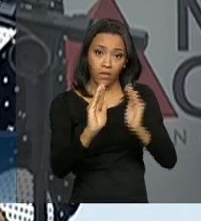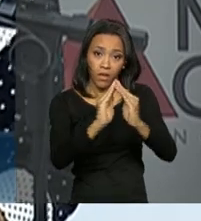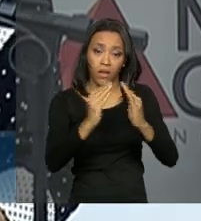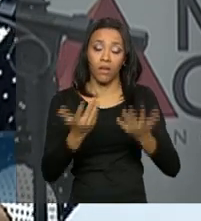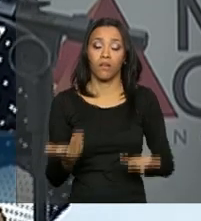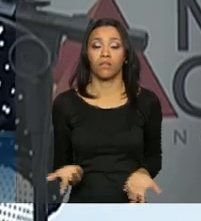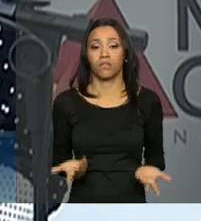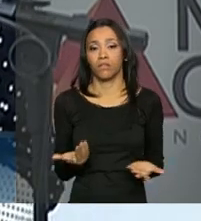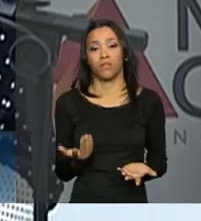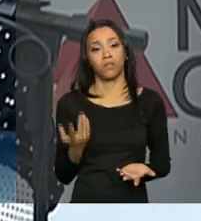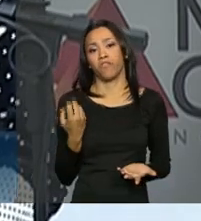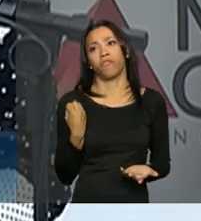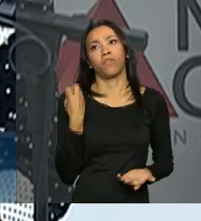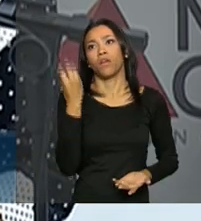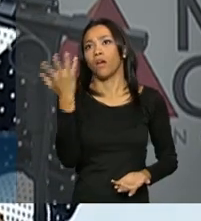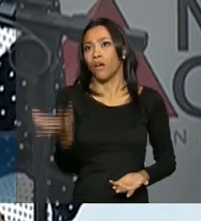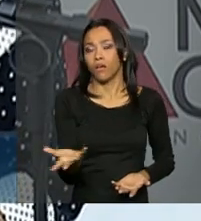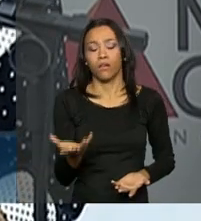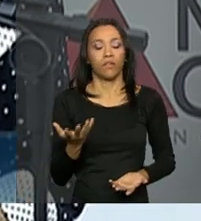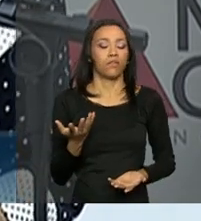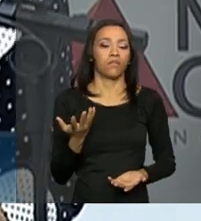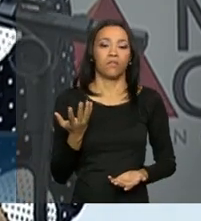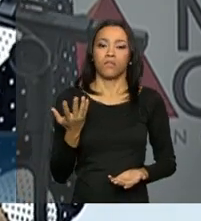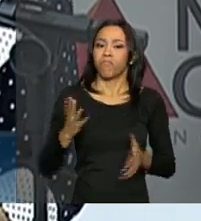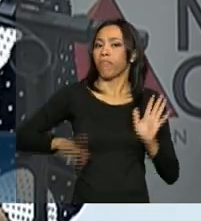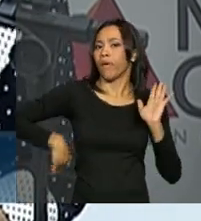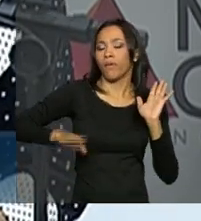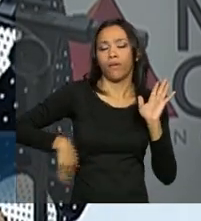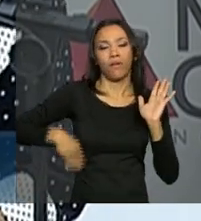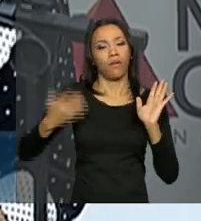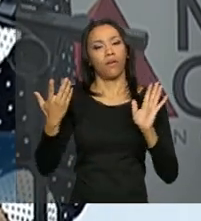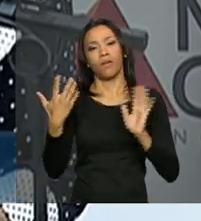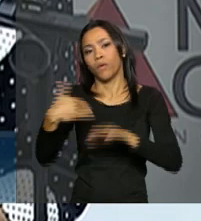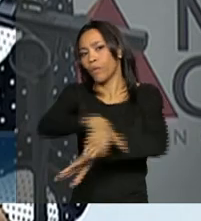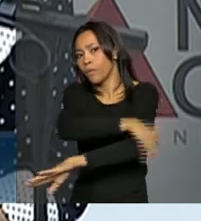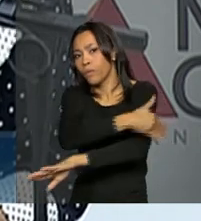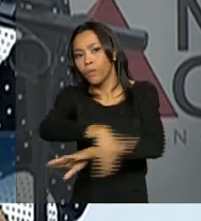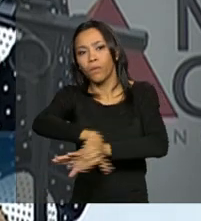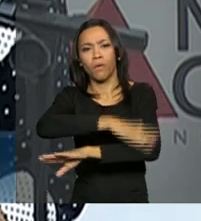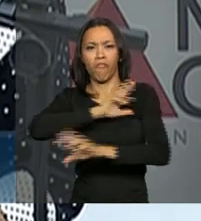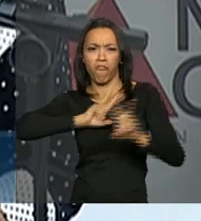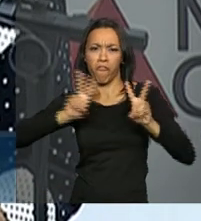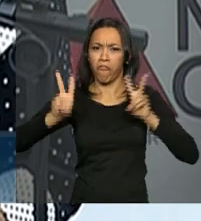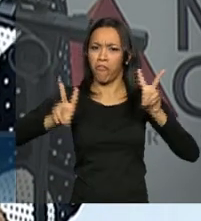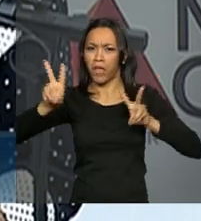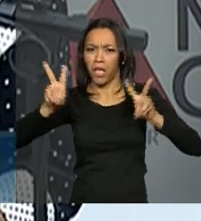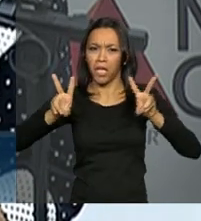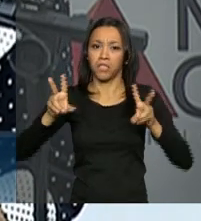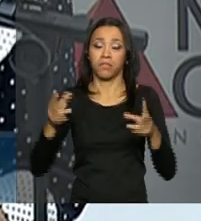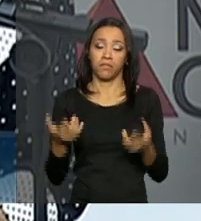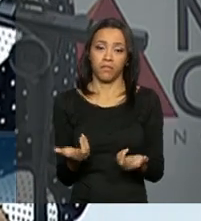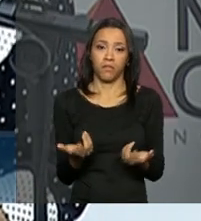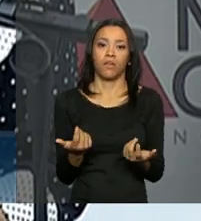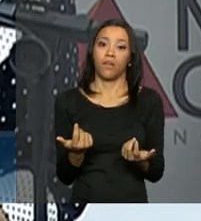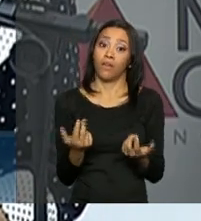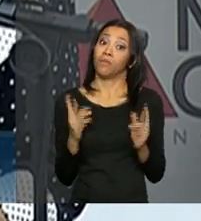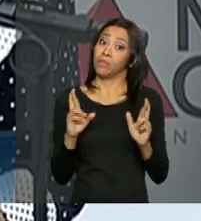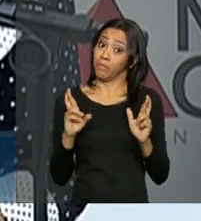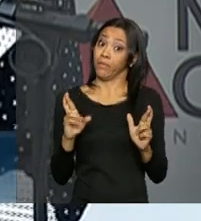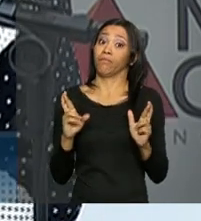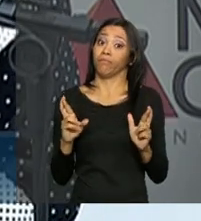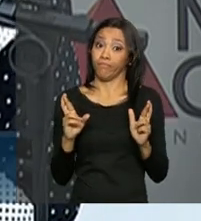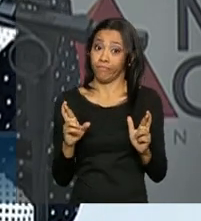casas, seja em viagem, seja nas praias, seja nas ruas, seja nas festas, eu espero que